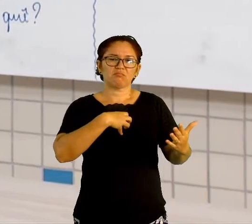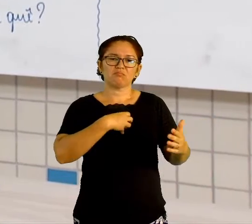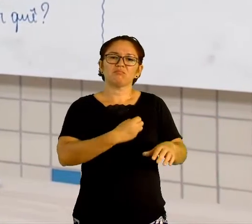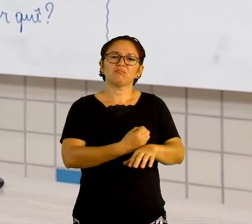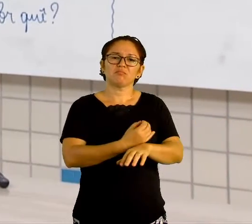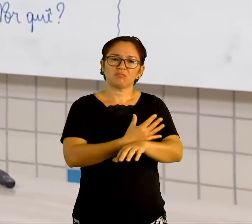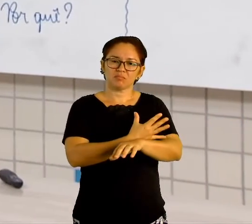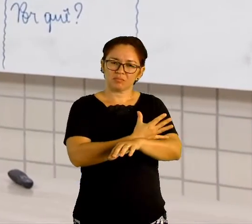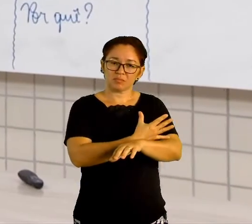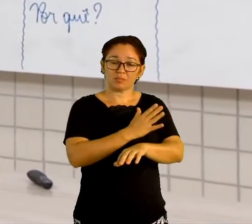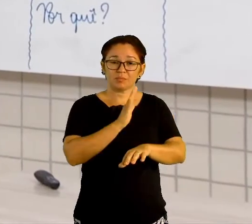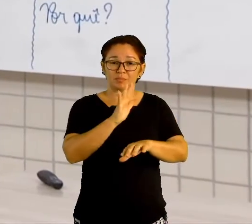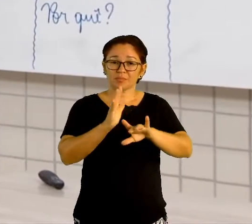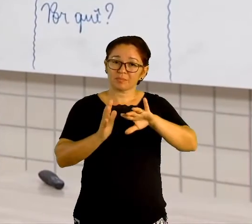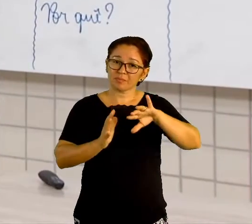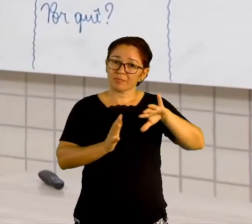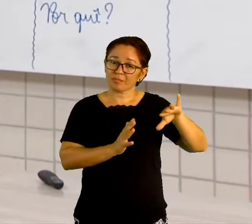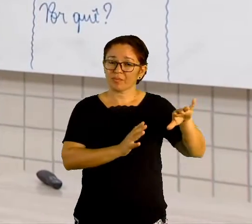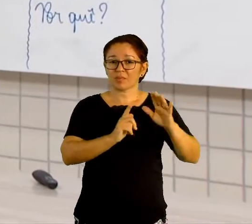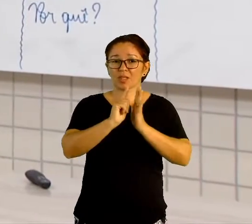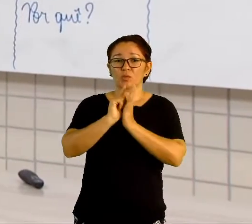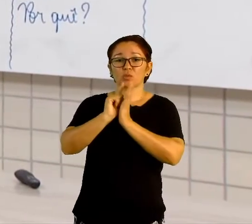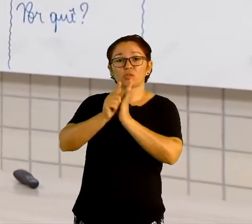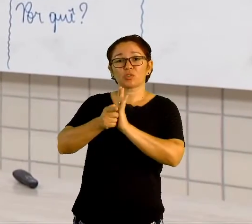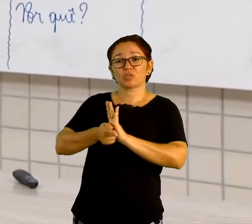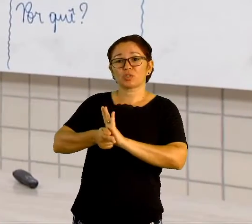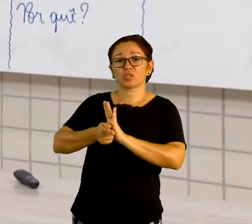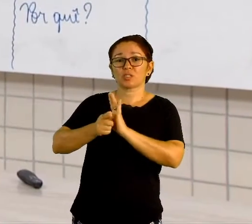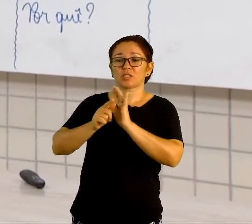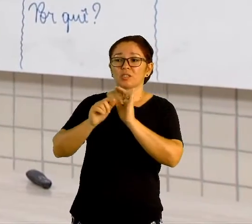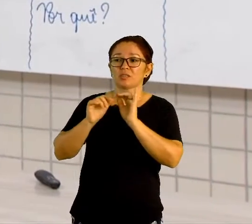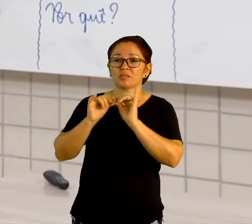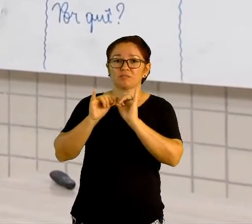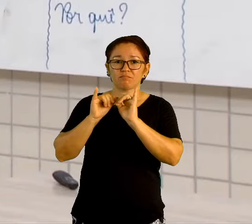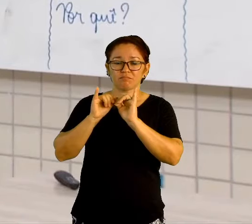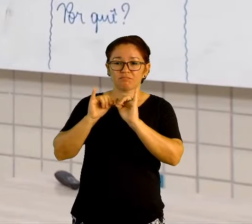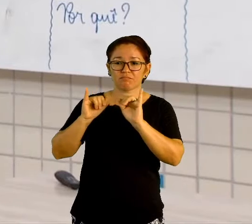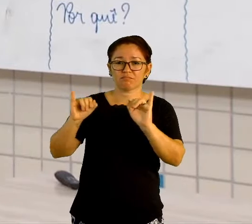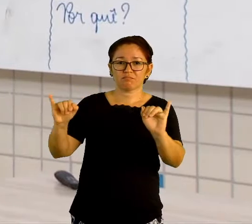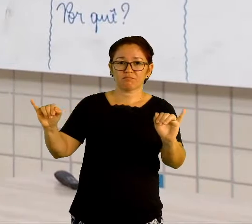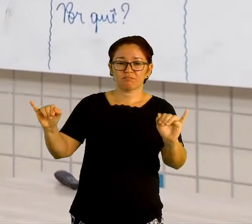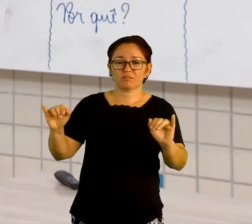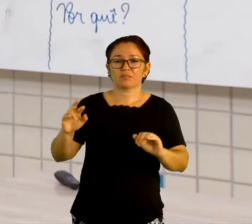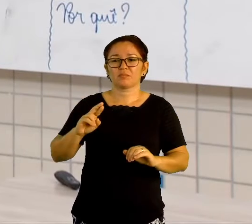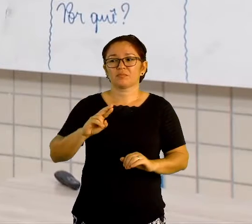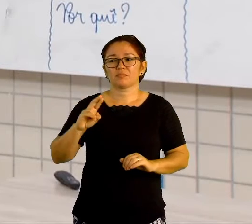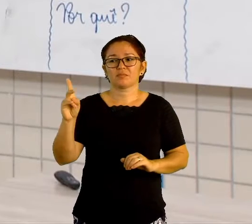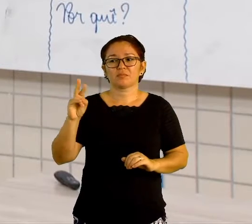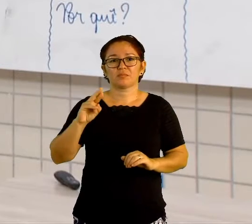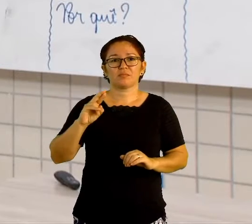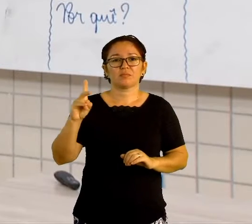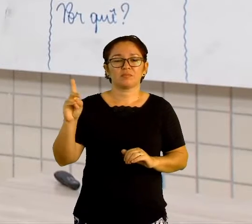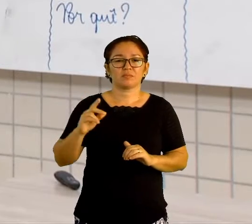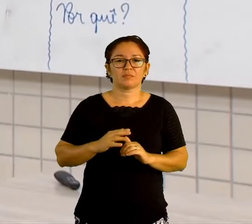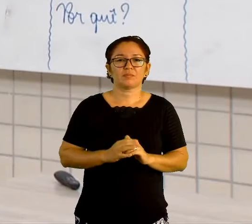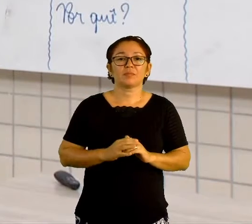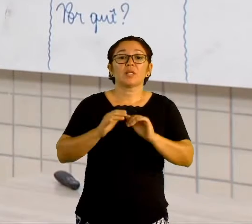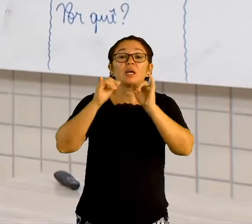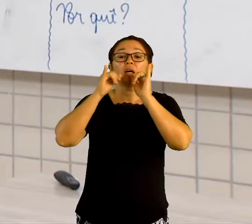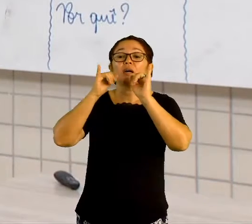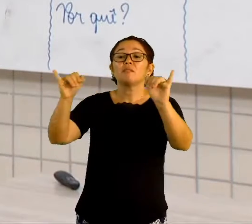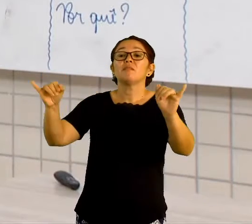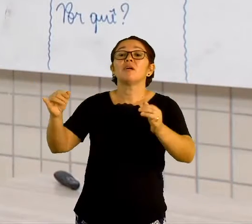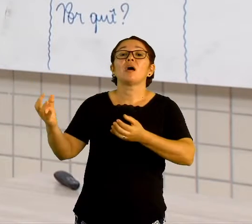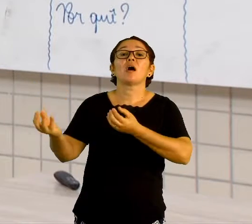gênero textual, que é o gênero textual literário. Já a notícia não. A notícia ela se utiliza